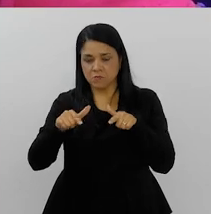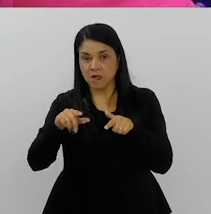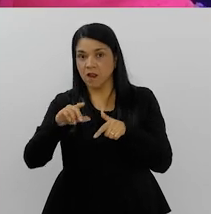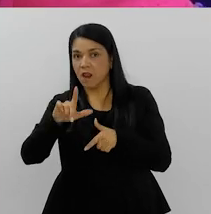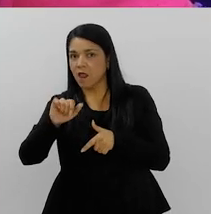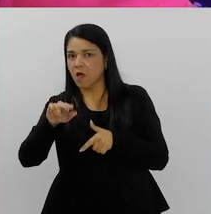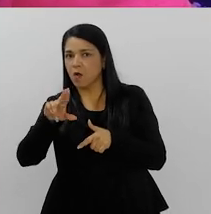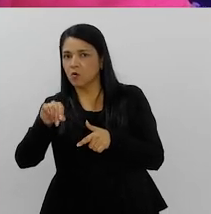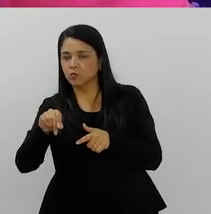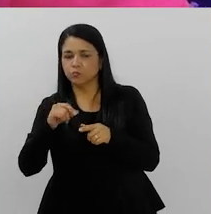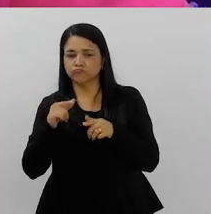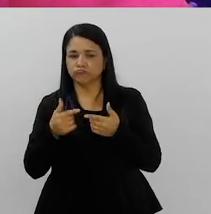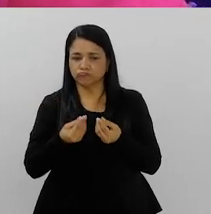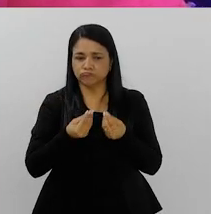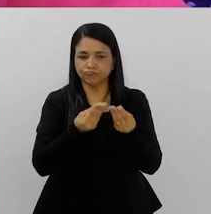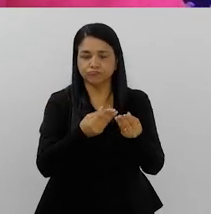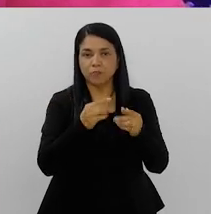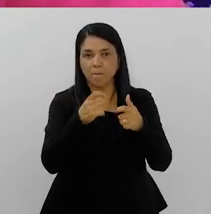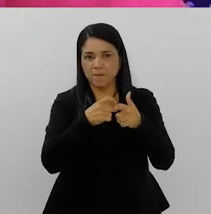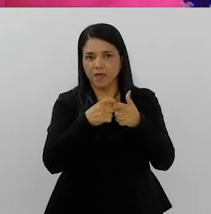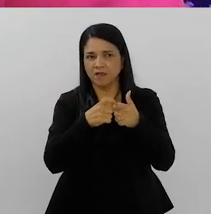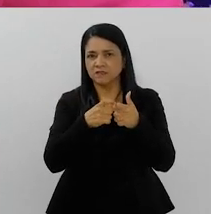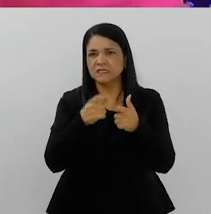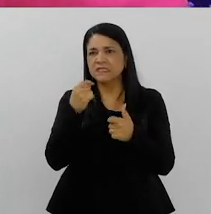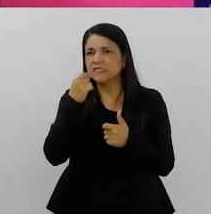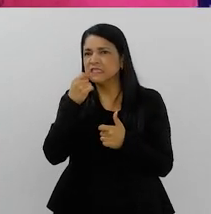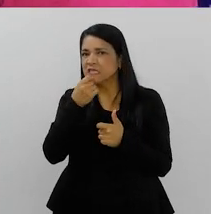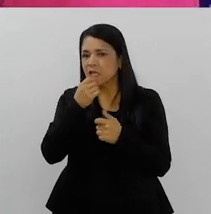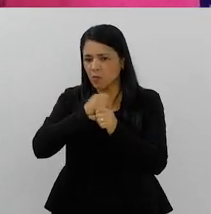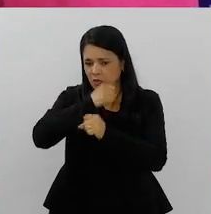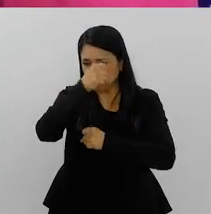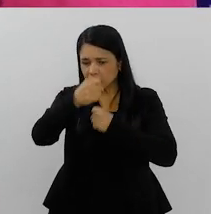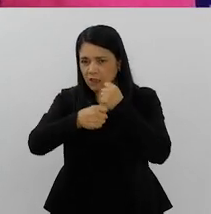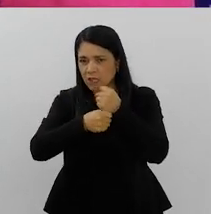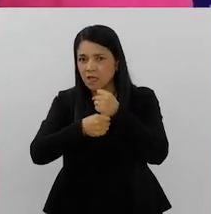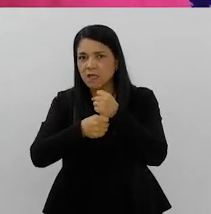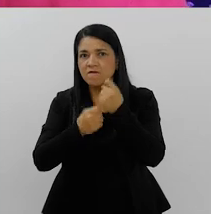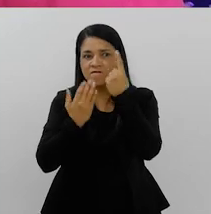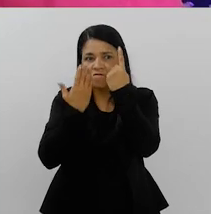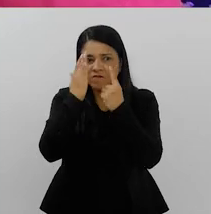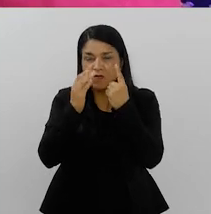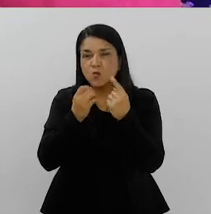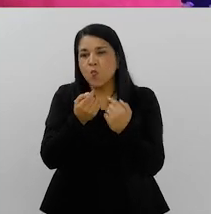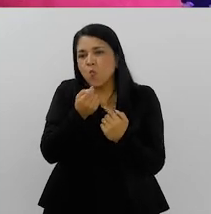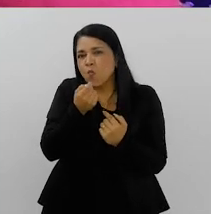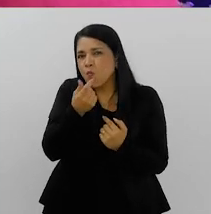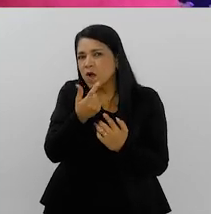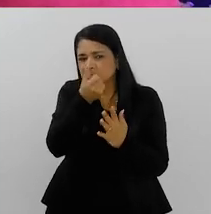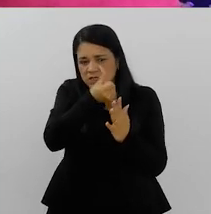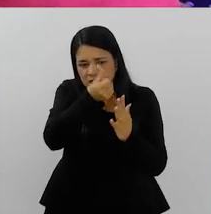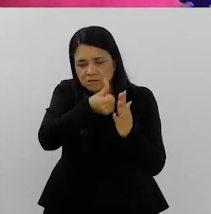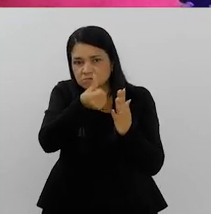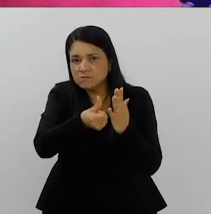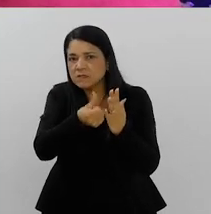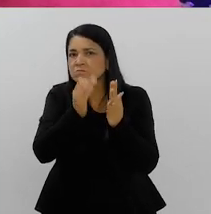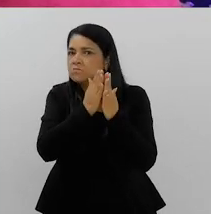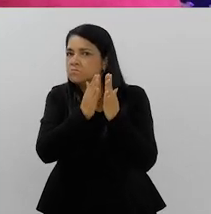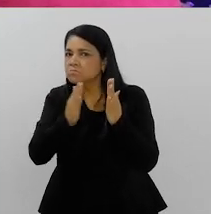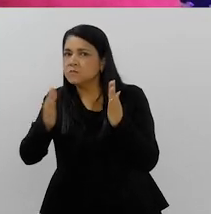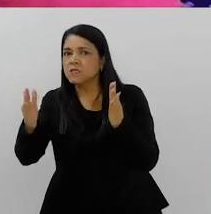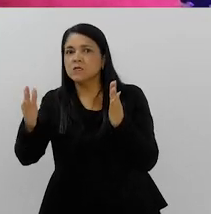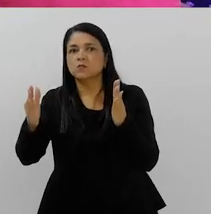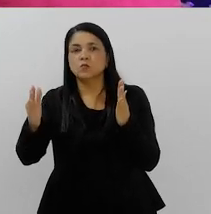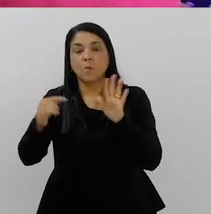médico pelo que ela tá falando aí de Setembro até Fevereiro do ano que vem são quase 6 meses né um período super